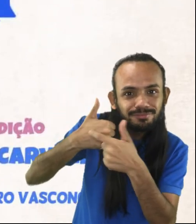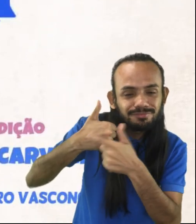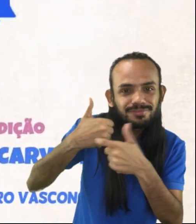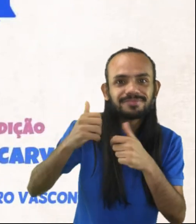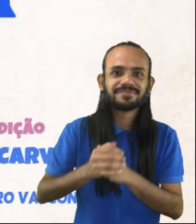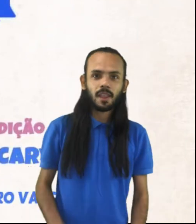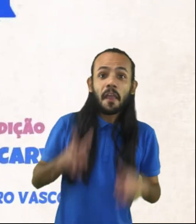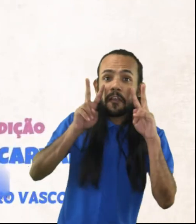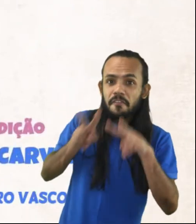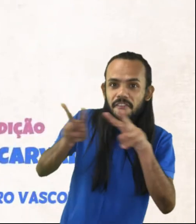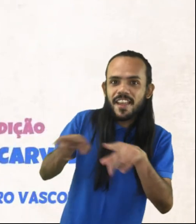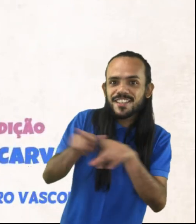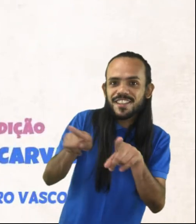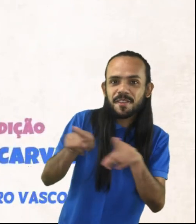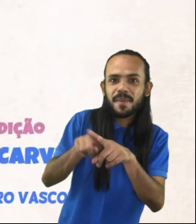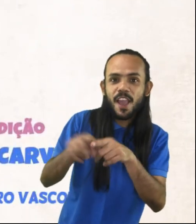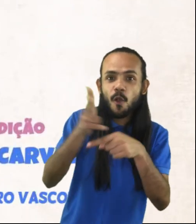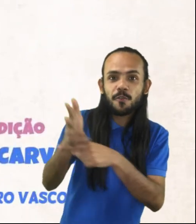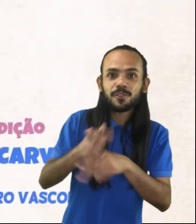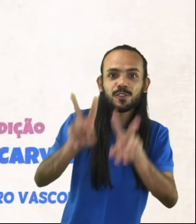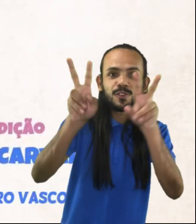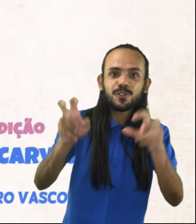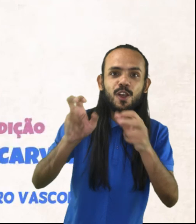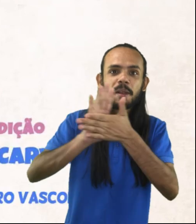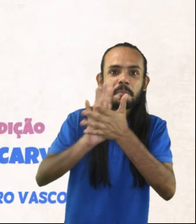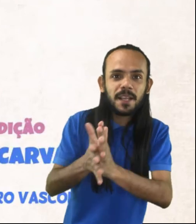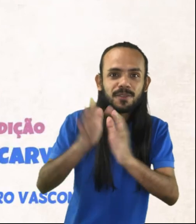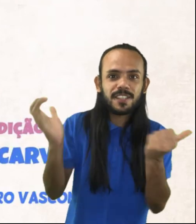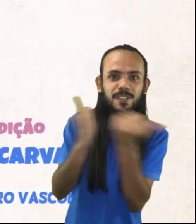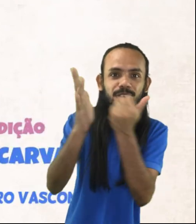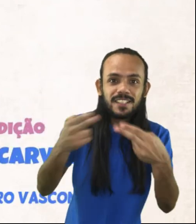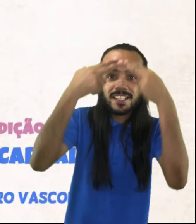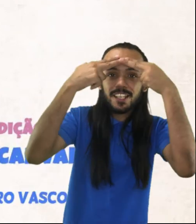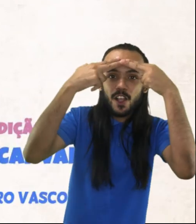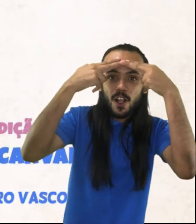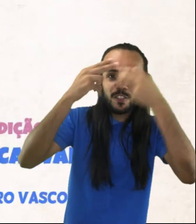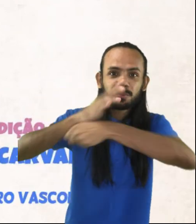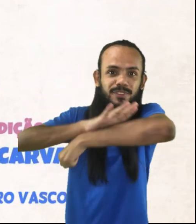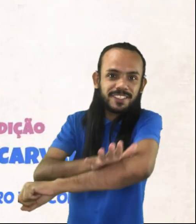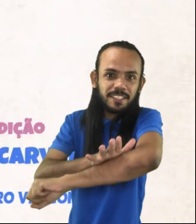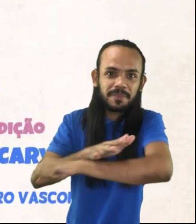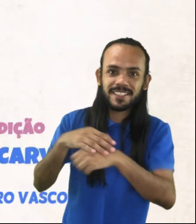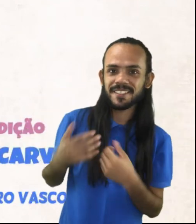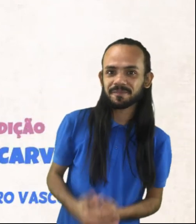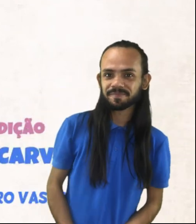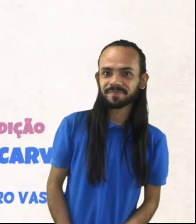os nossos próximos vídeos. Assista ou reassista o nosso vídeo sobre preconceito, estereótipo e discriminação.